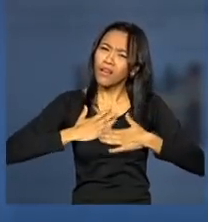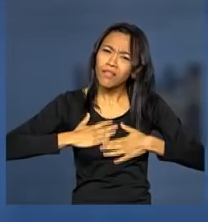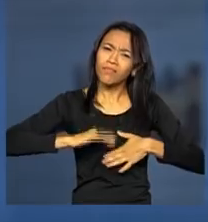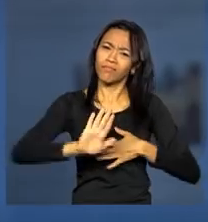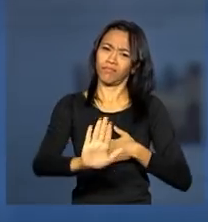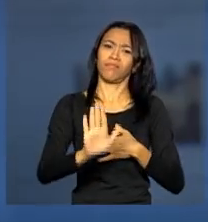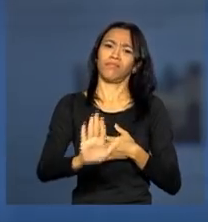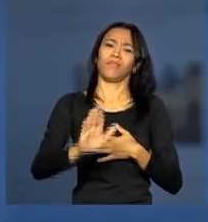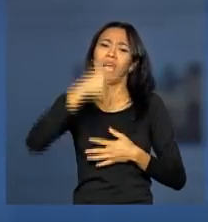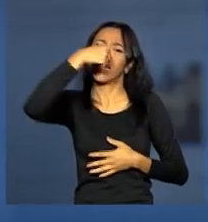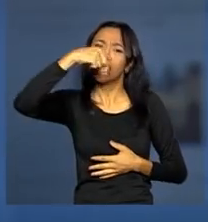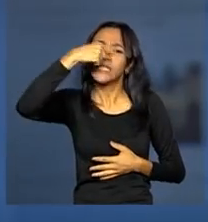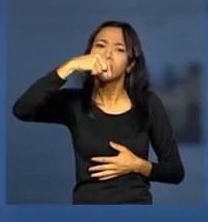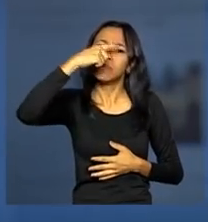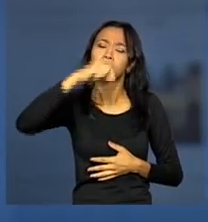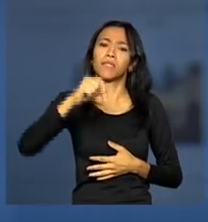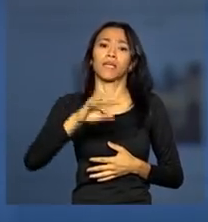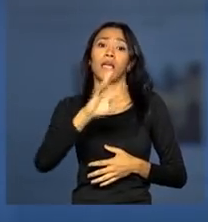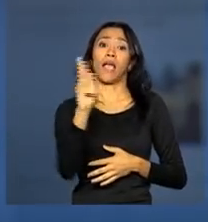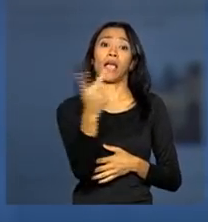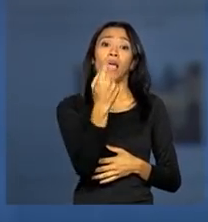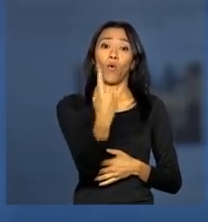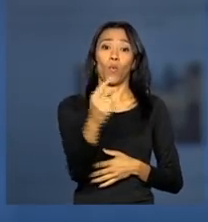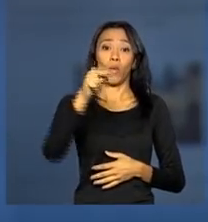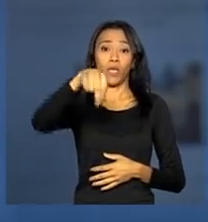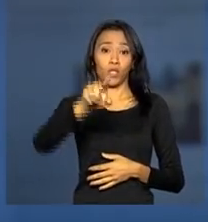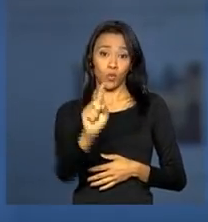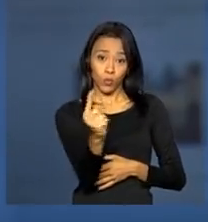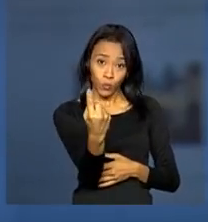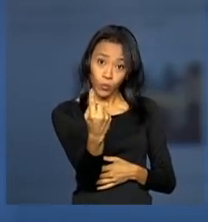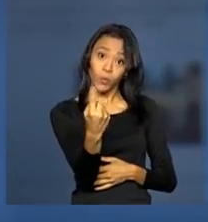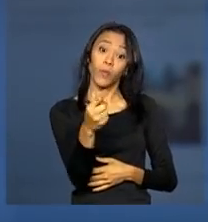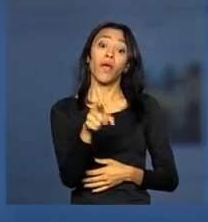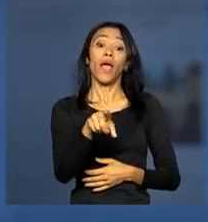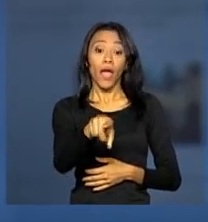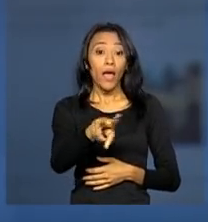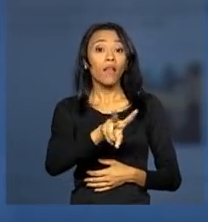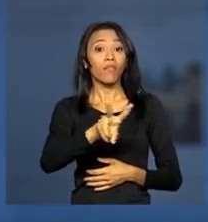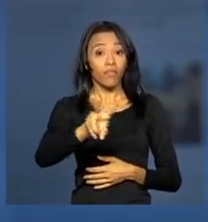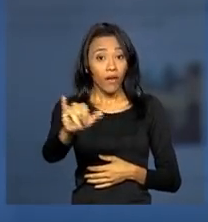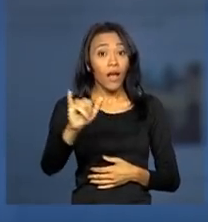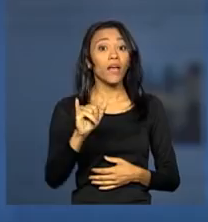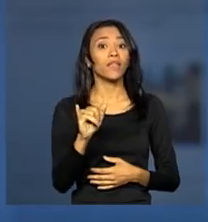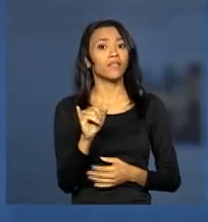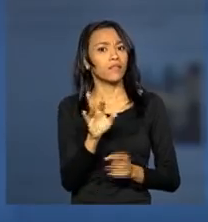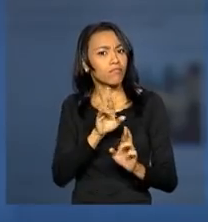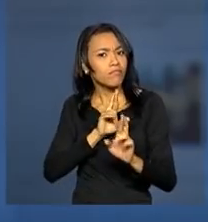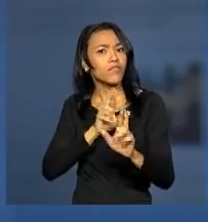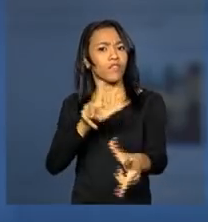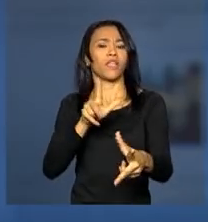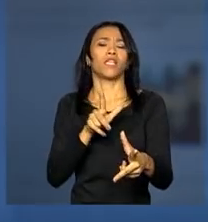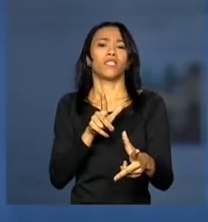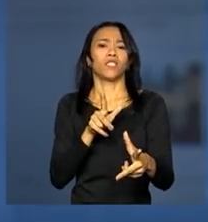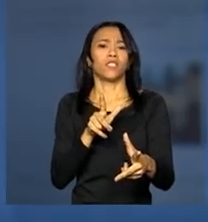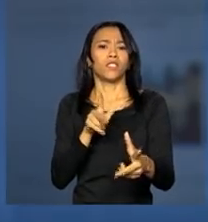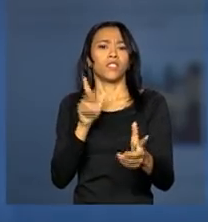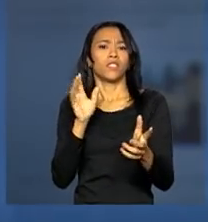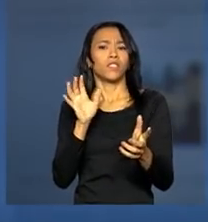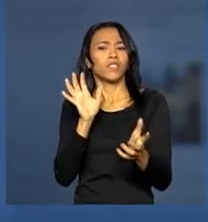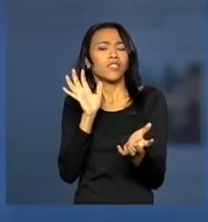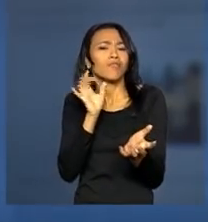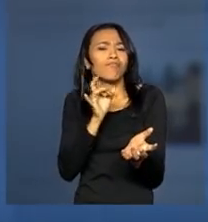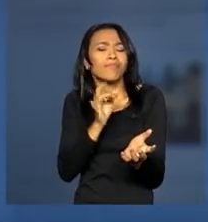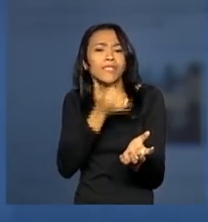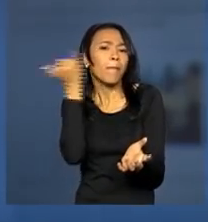ou influenza causada pelo H1N1, ela vai se comportar diferente de acordo com cada